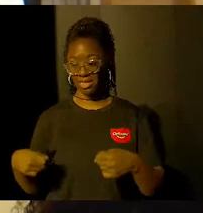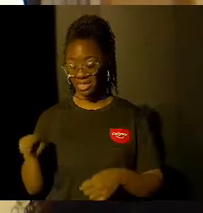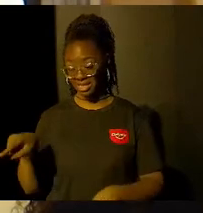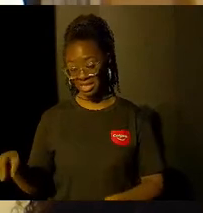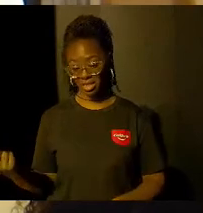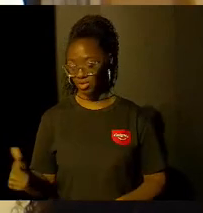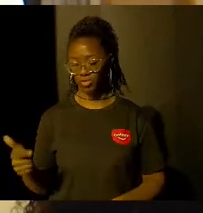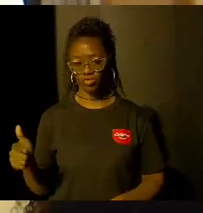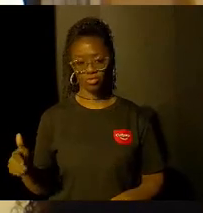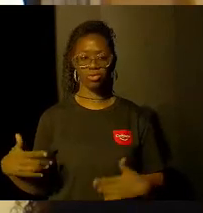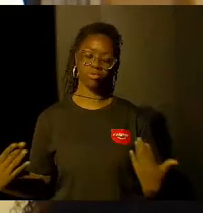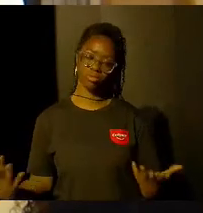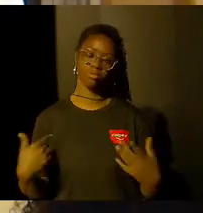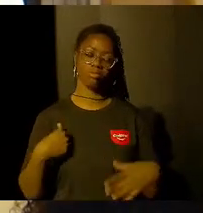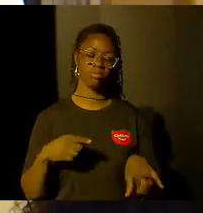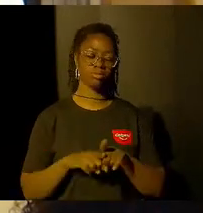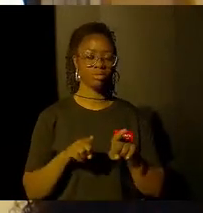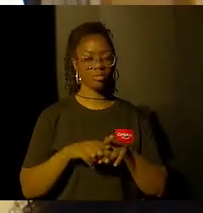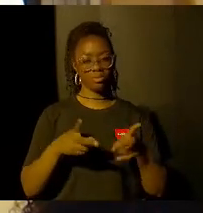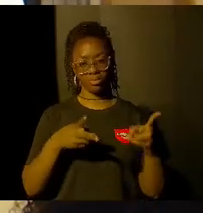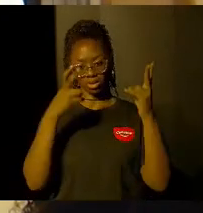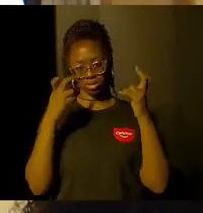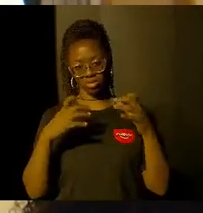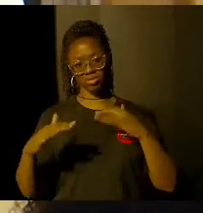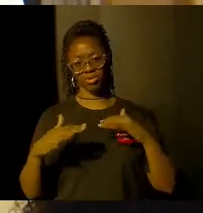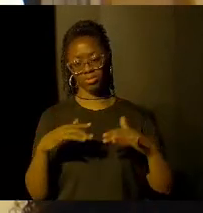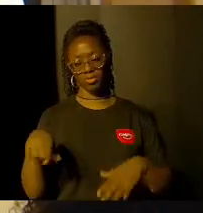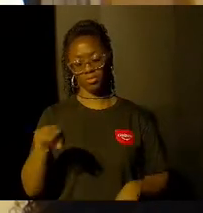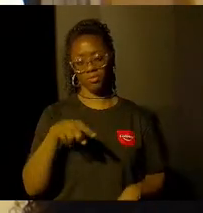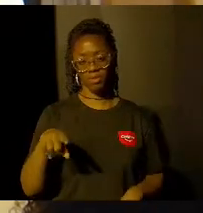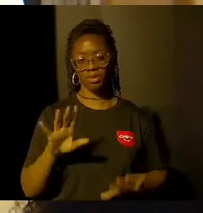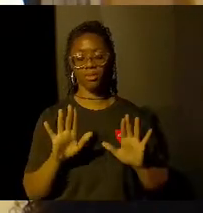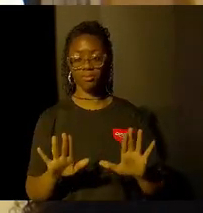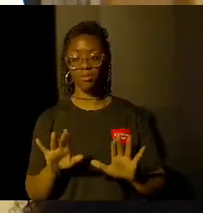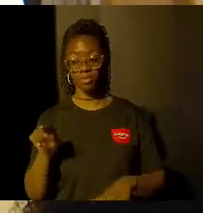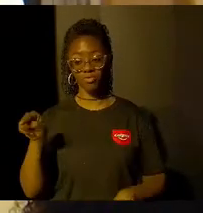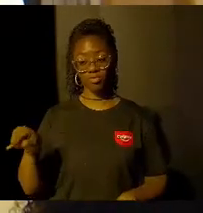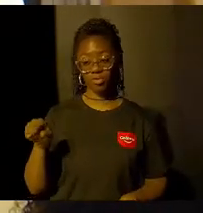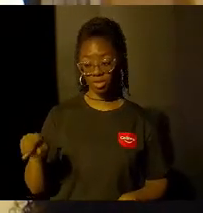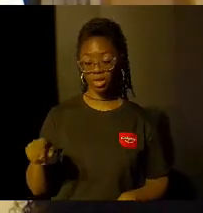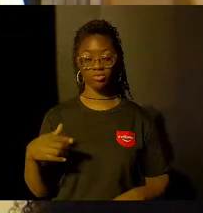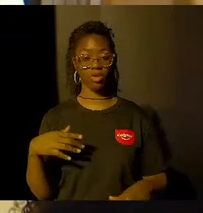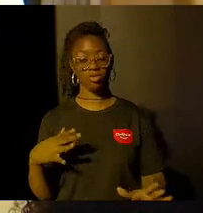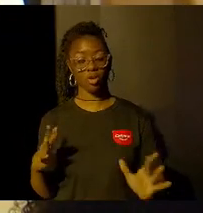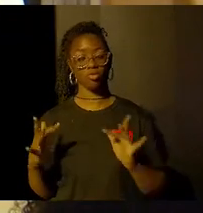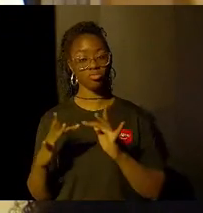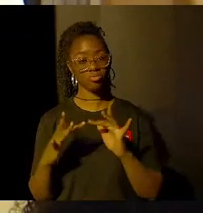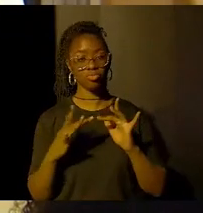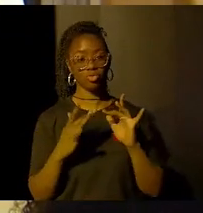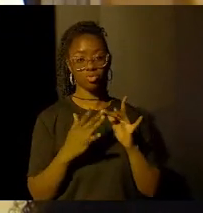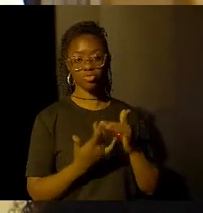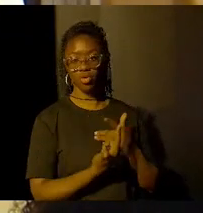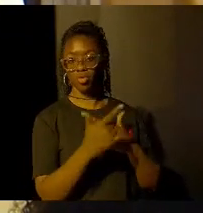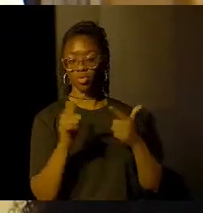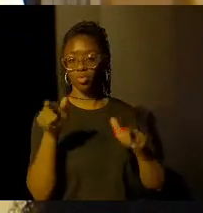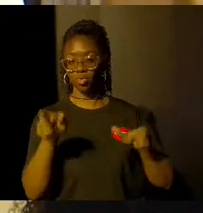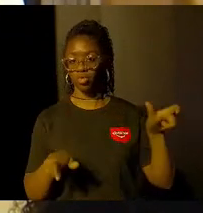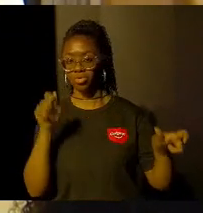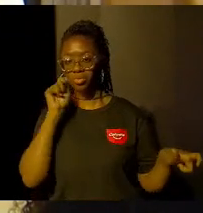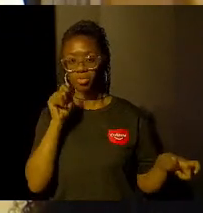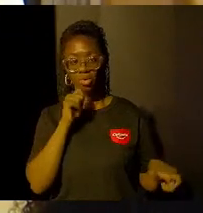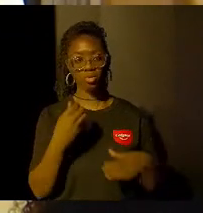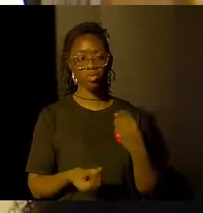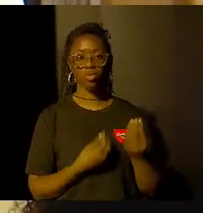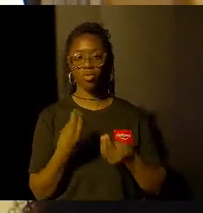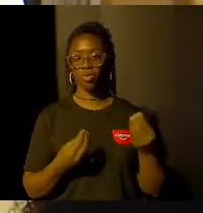existia Eu também entendo esse movimento mas o teu caso assim você conversou com várias outras mulheres como é que foi o processo